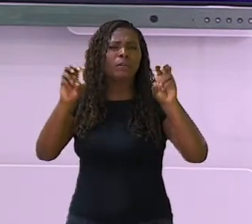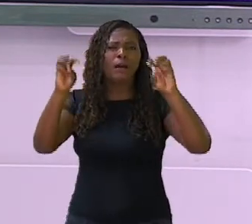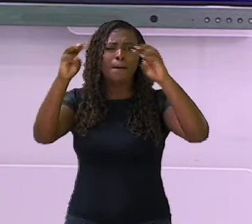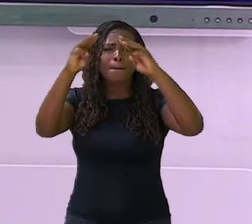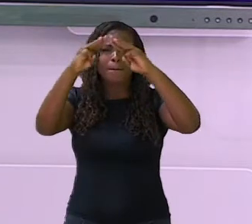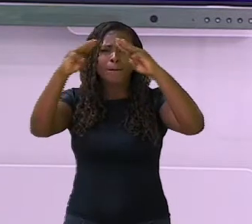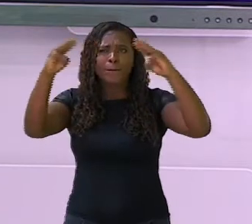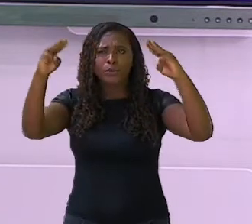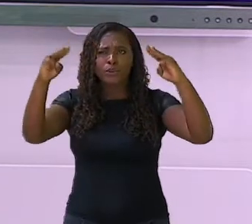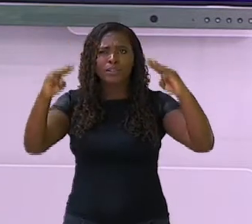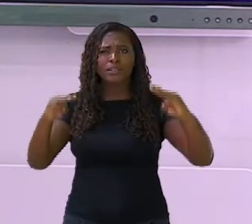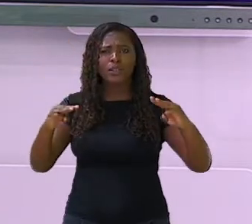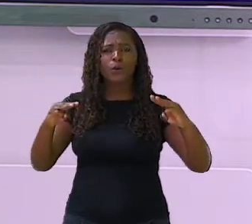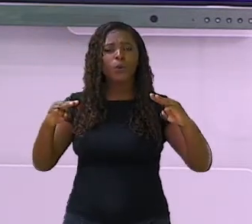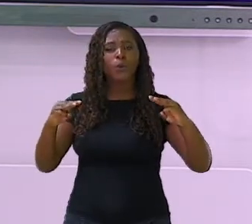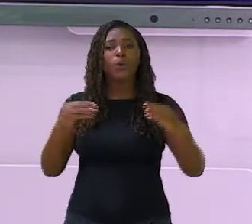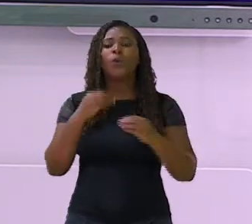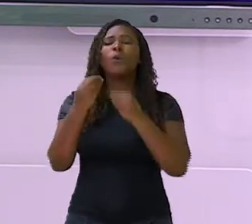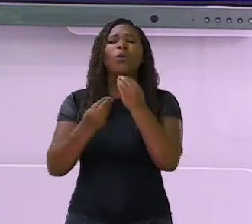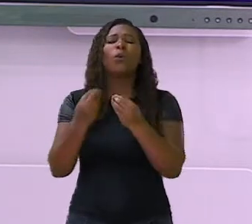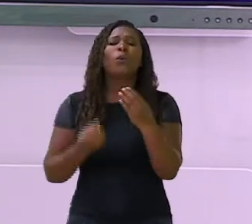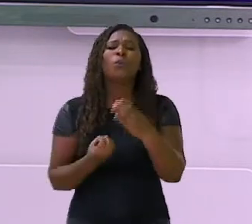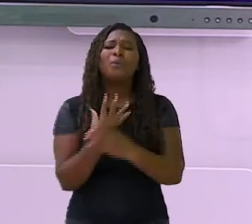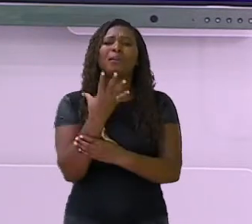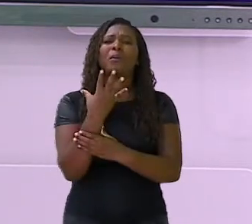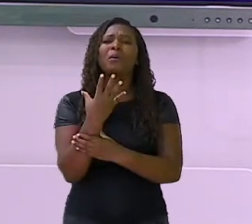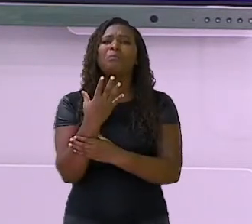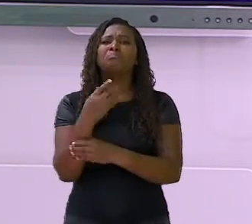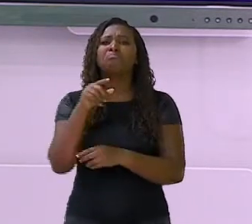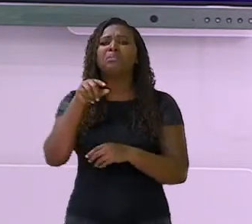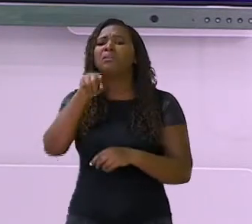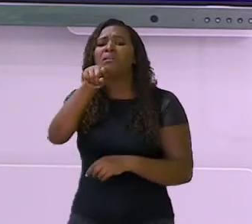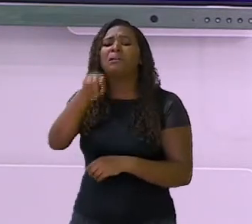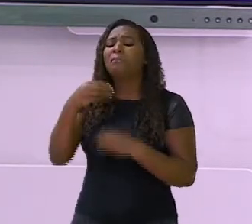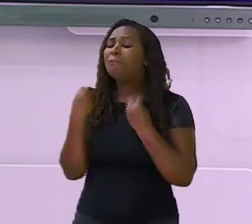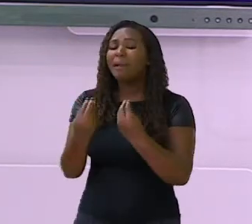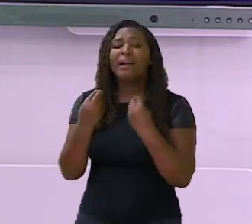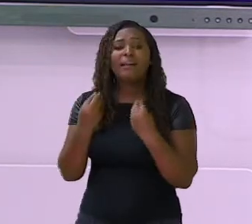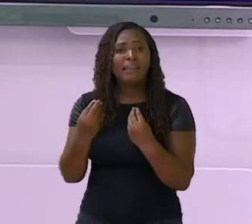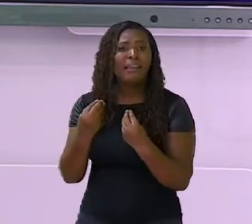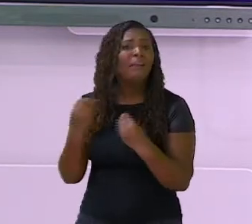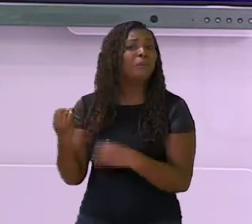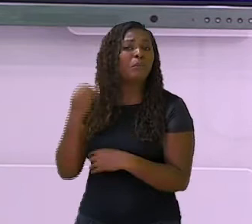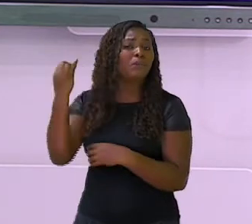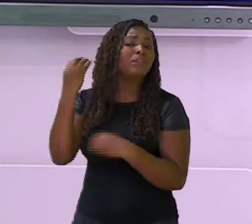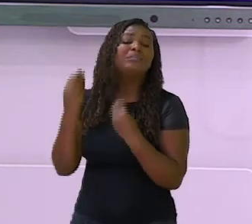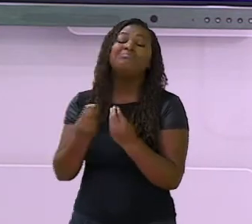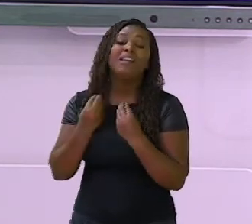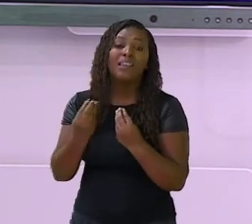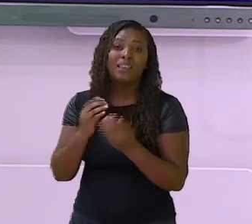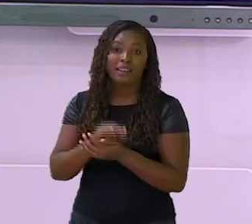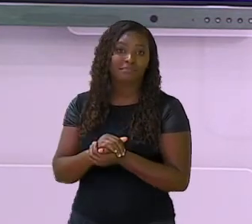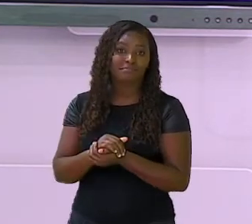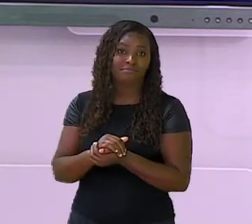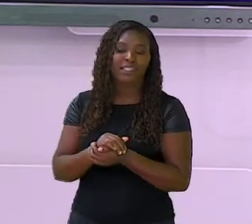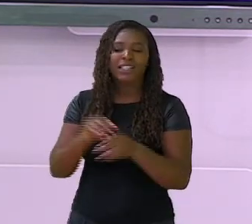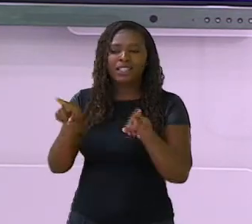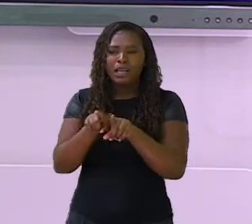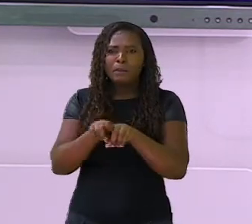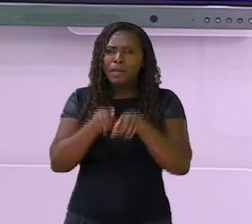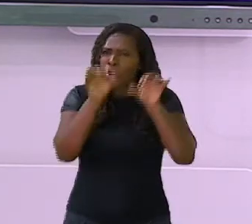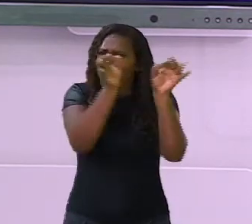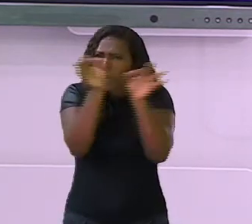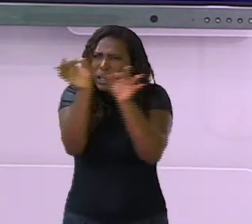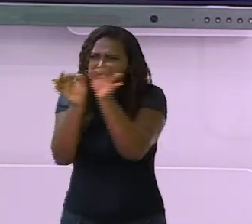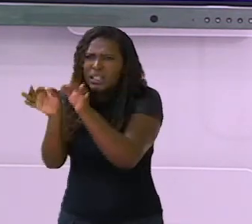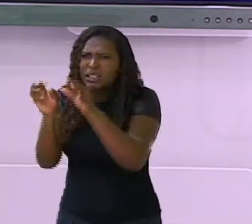do museu, o que nós podemos aprender, como os museus se organizam. Então isso